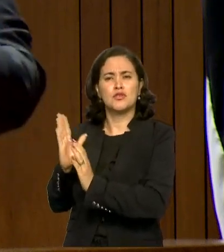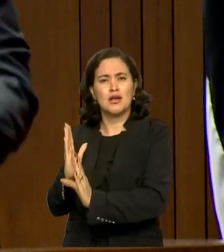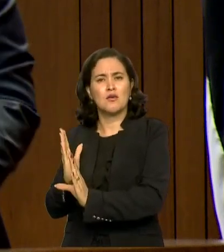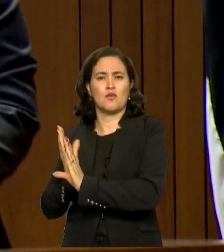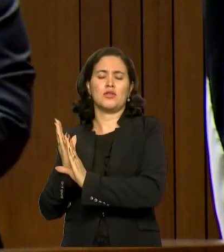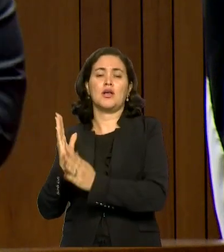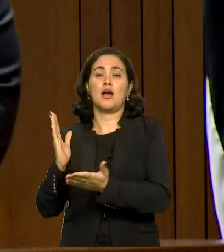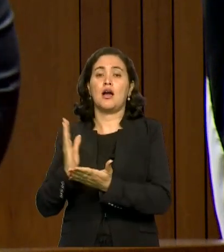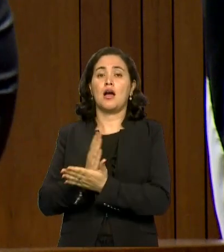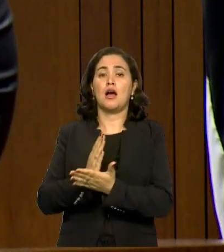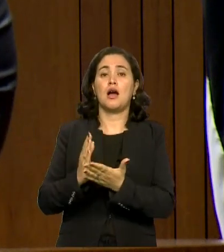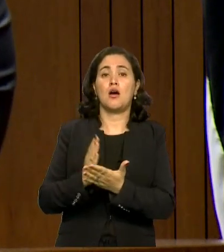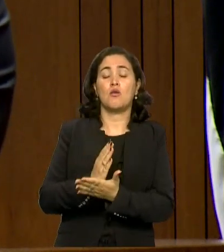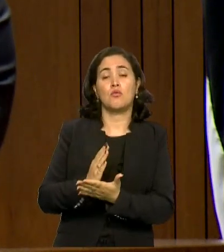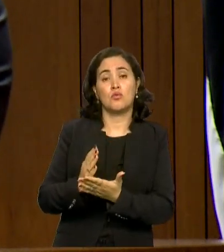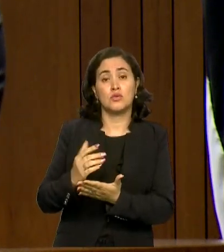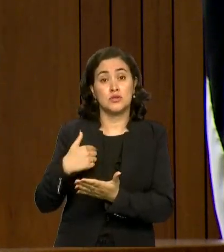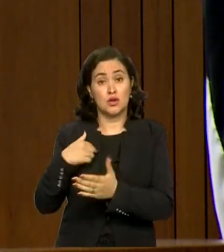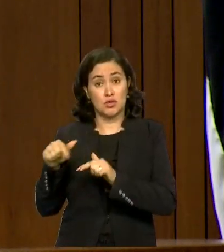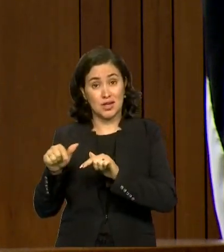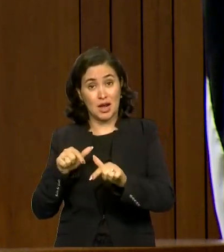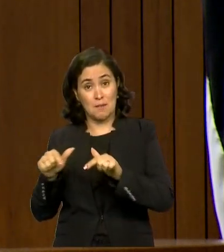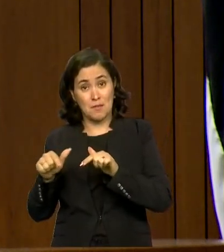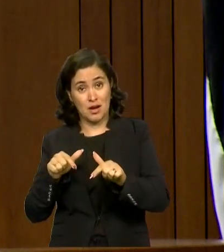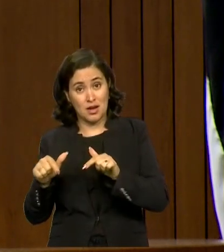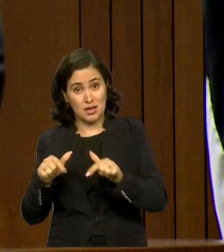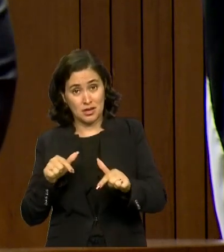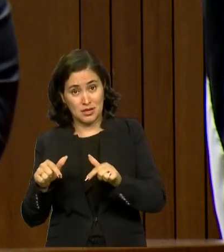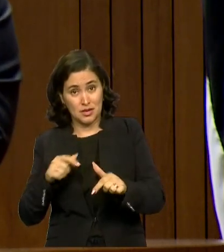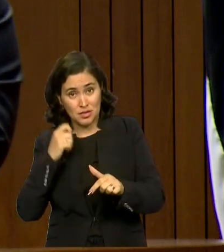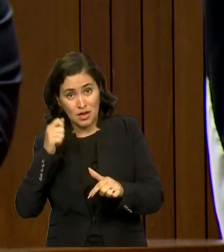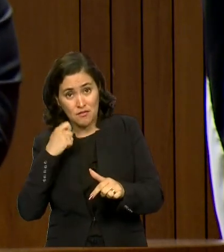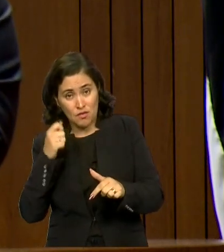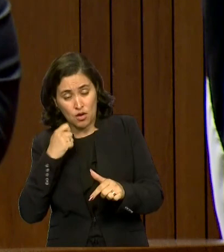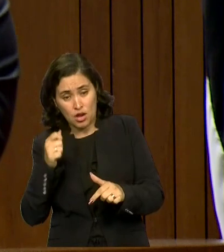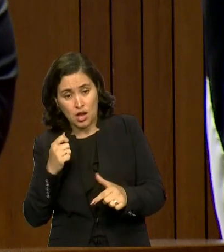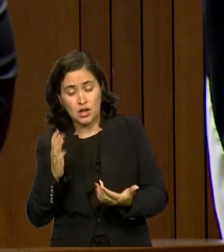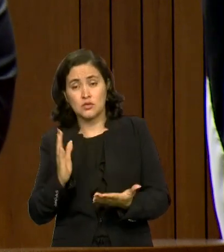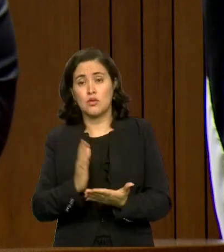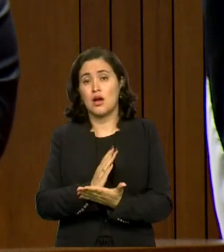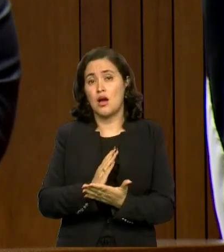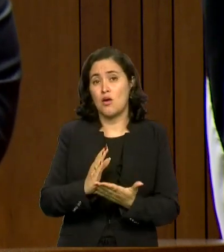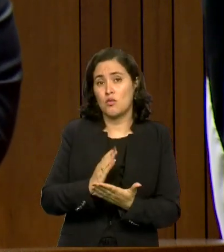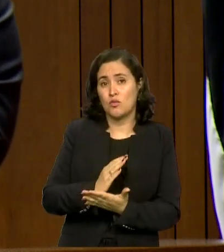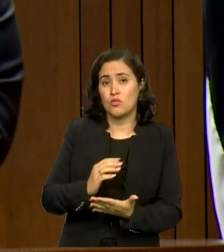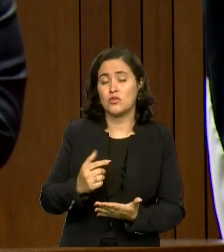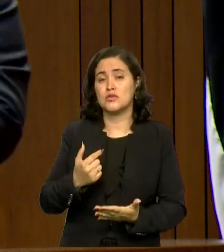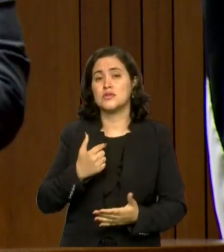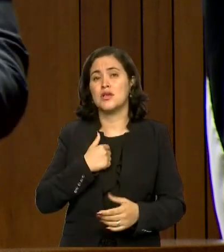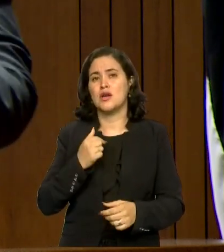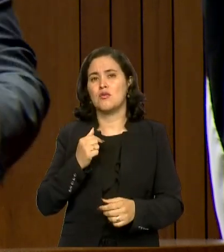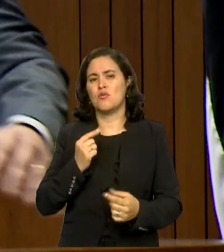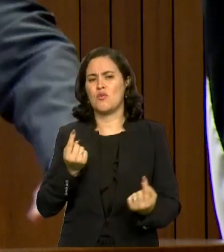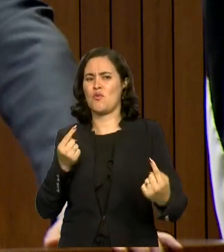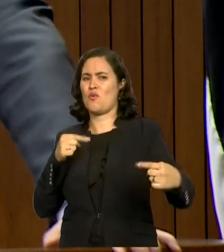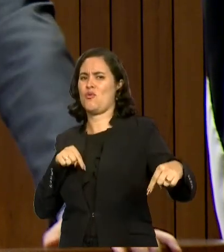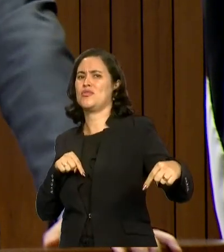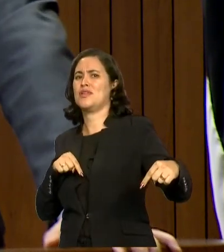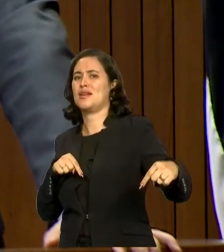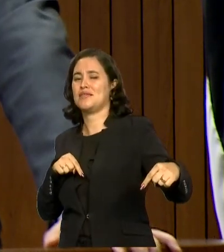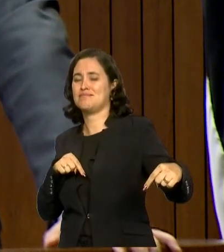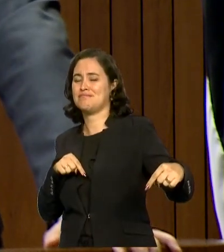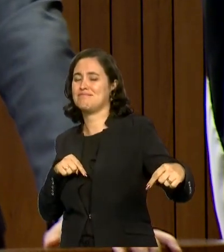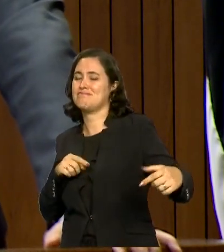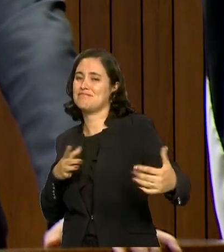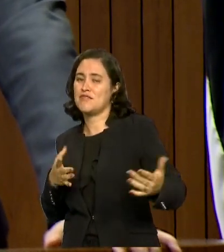carinhosamente, eu atuando como advogado, outros, infelizmente, eu atuando, defendendo a parte contrária, mas o certo é que sempre de forma